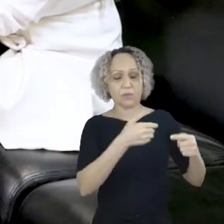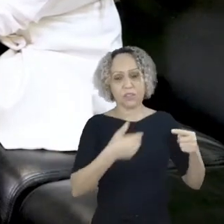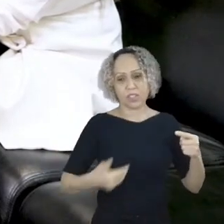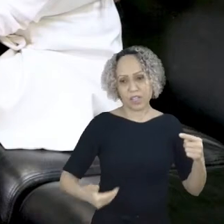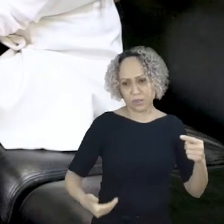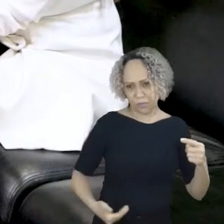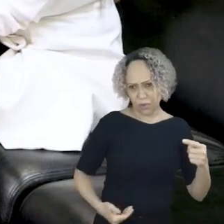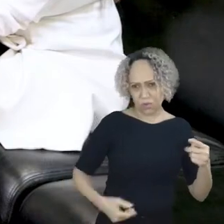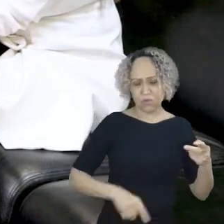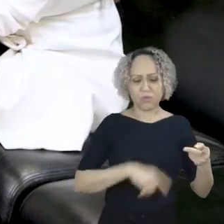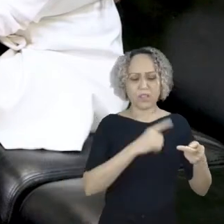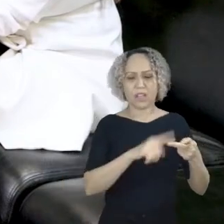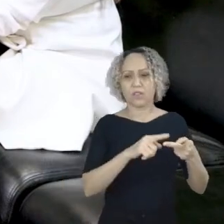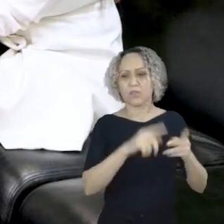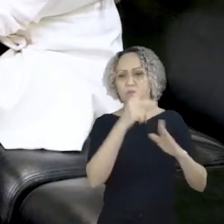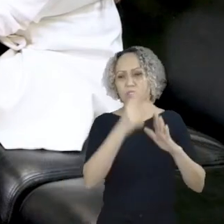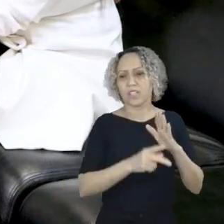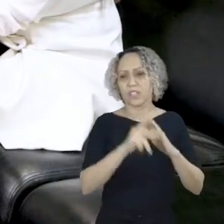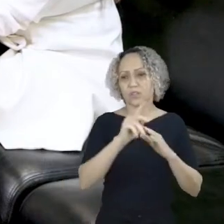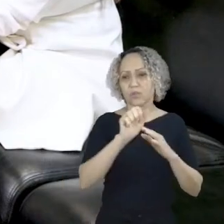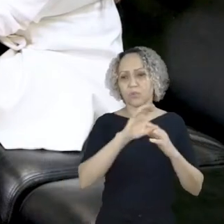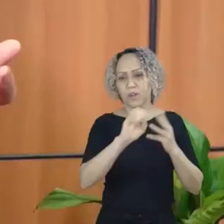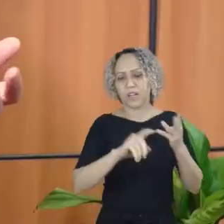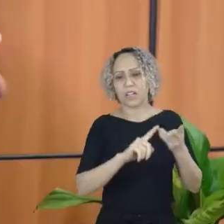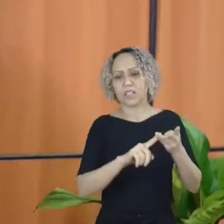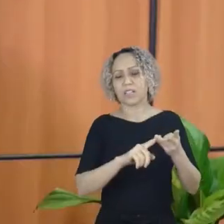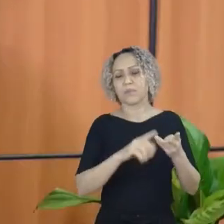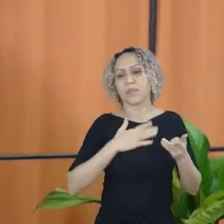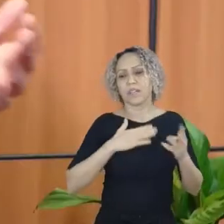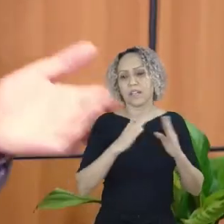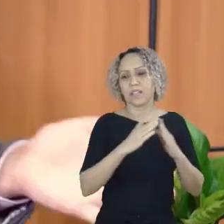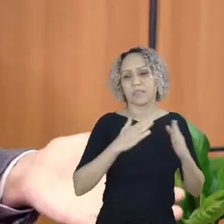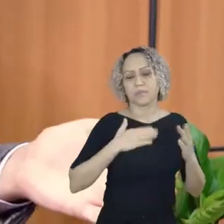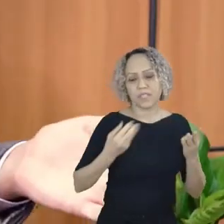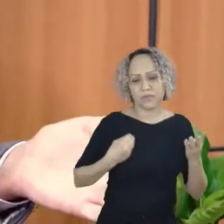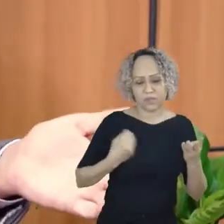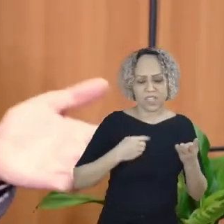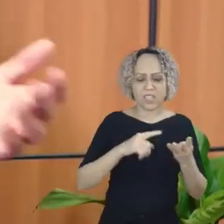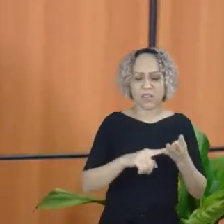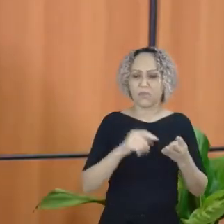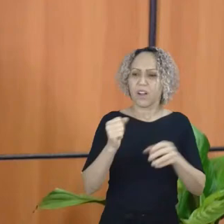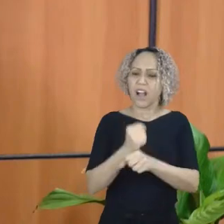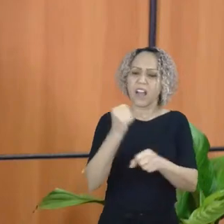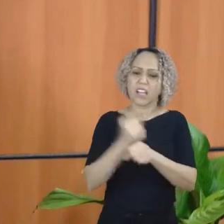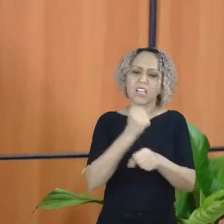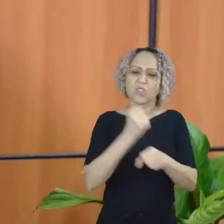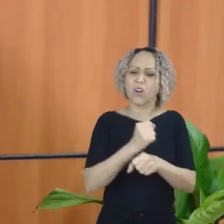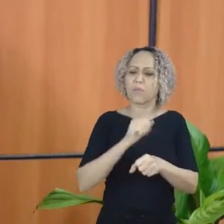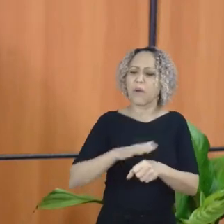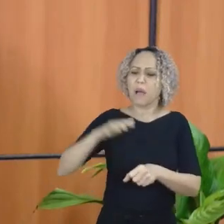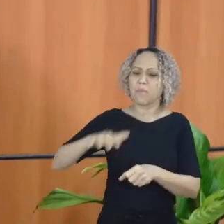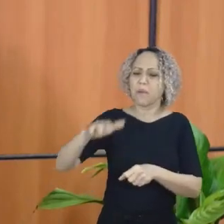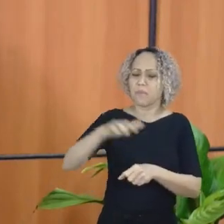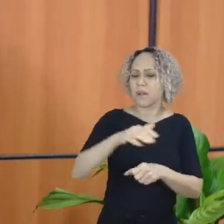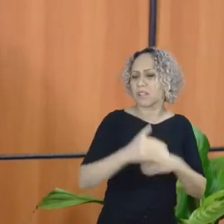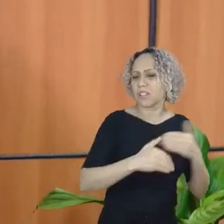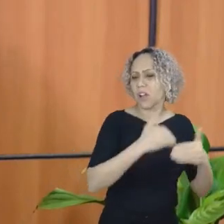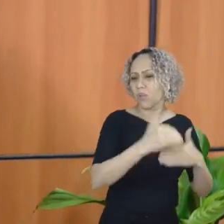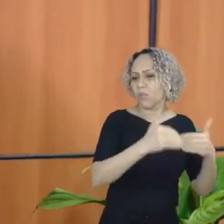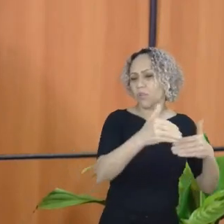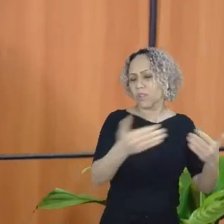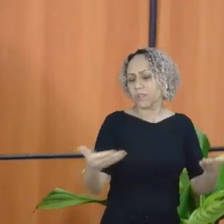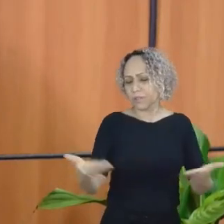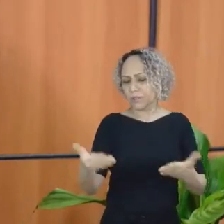do PAC, do Minha Casa Minha Vida, as várias obras em andamento ou que serão iniciadas nesse